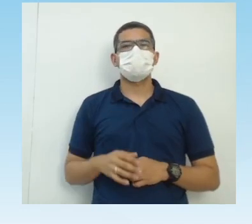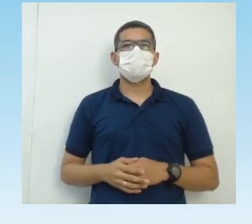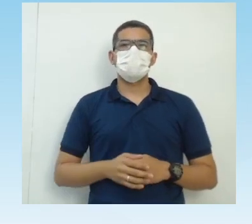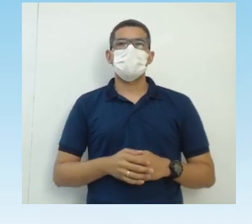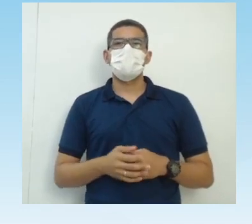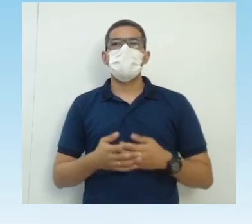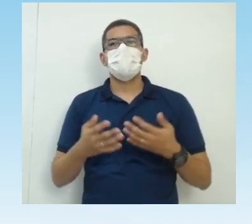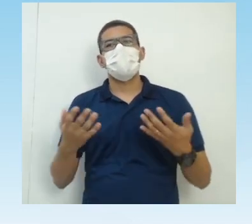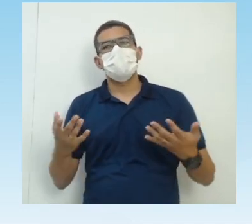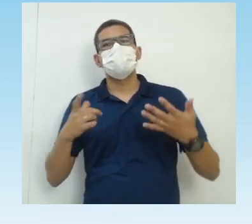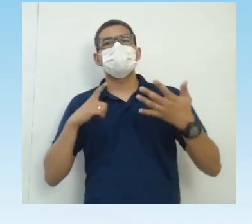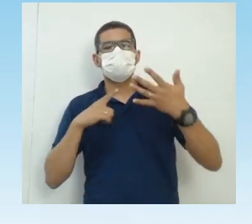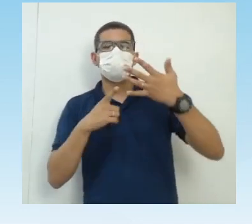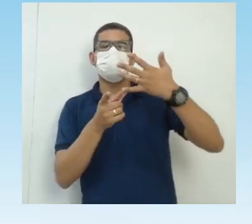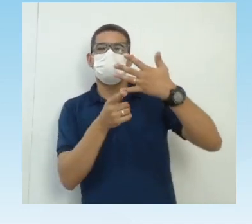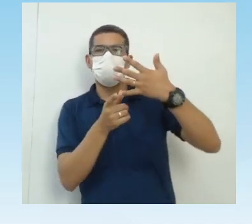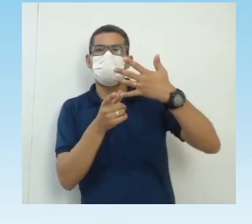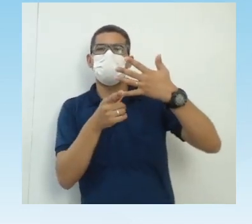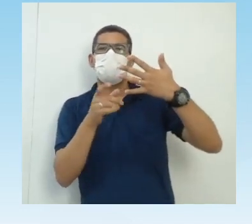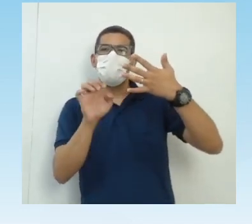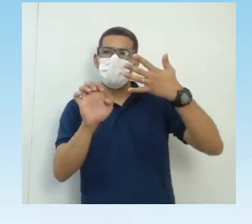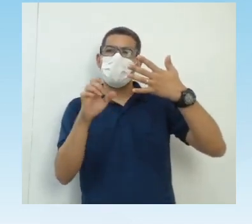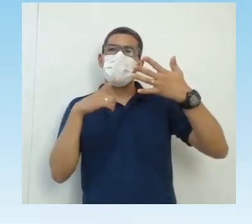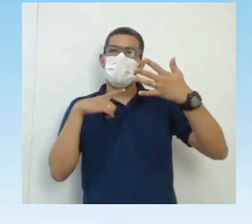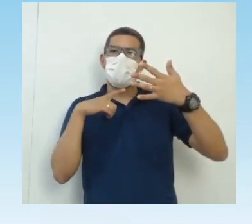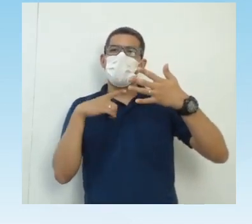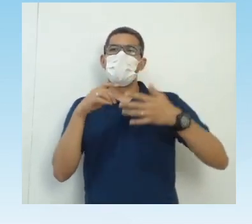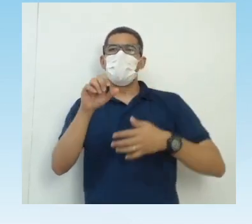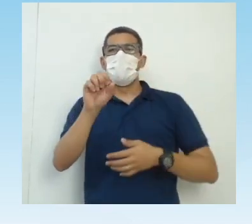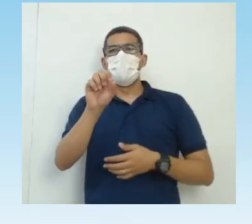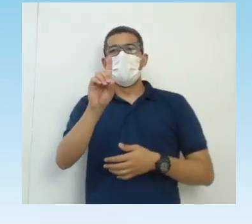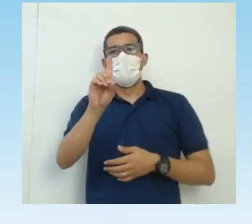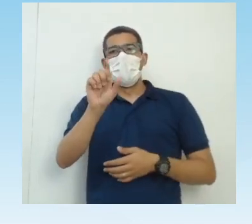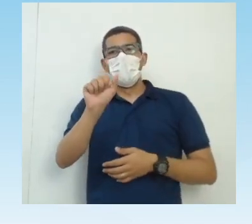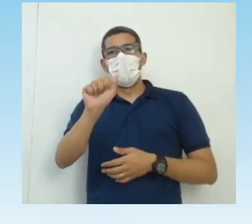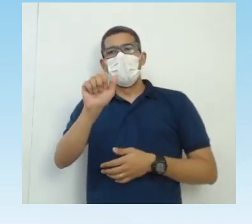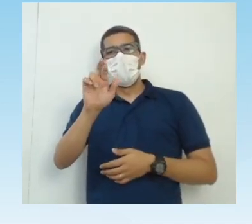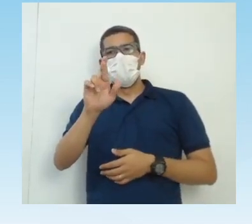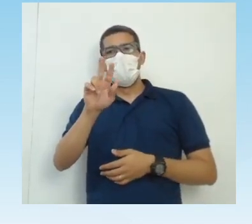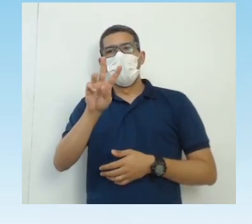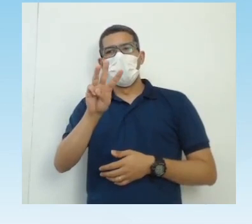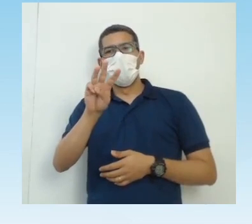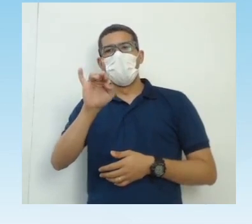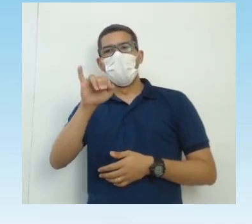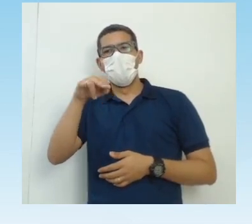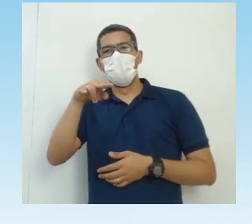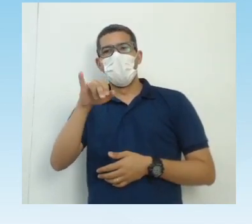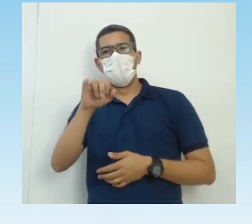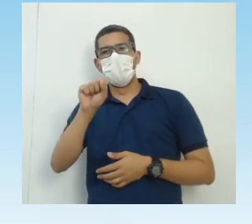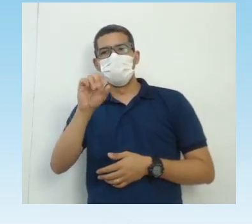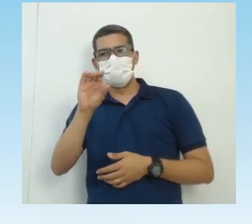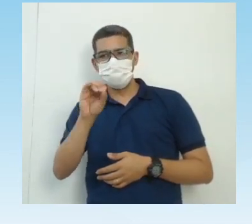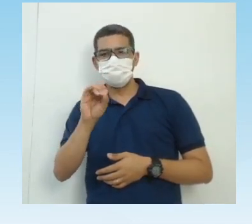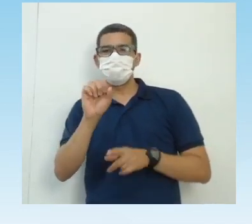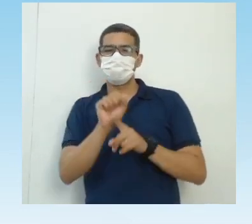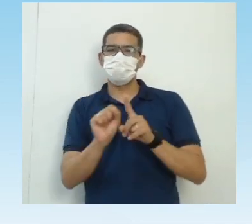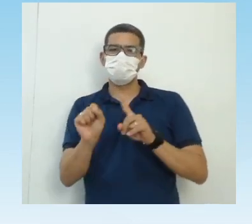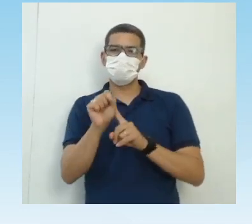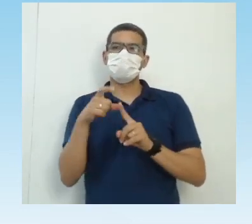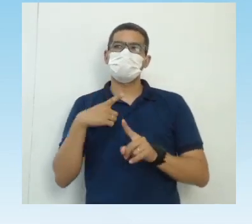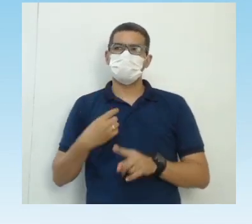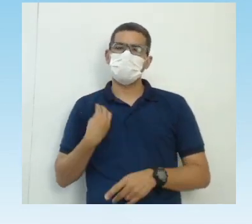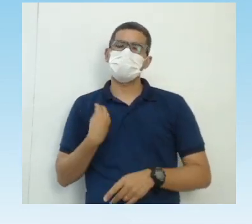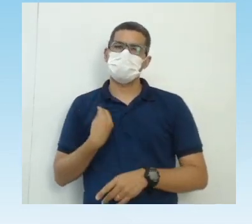mas rolava o darwinismo social. De fato, aqui no início do século XX, a teoria do Charles Darwin, ela vai ser adaptada,